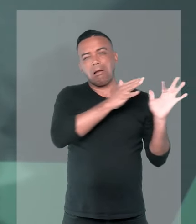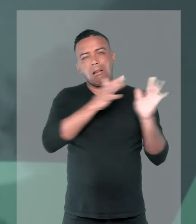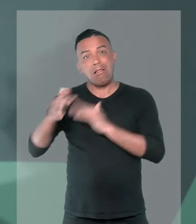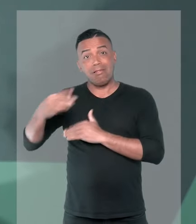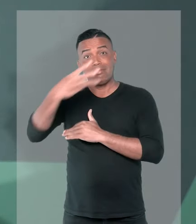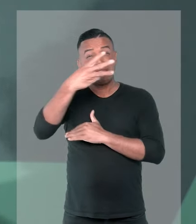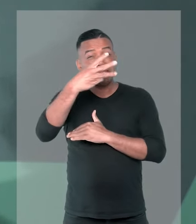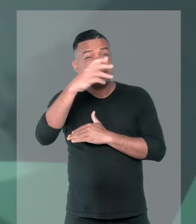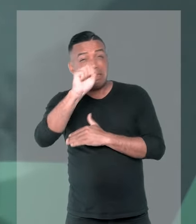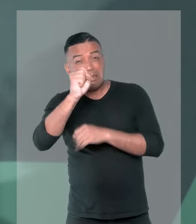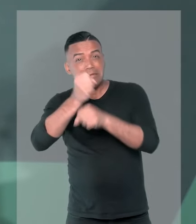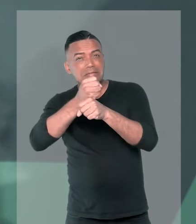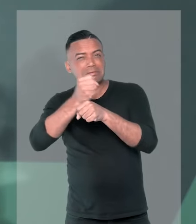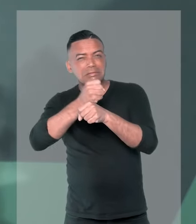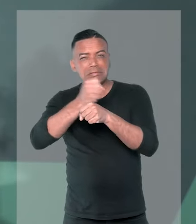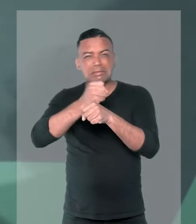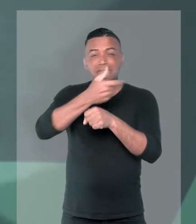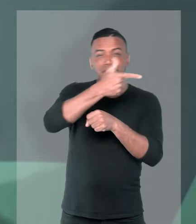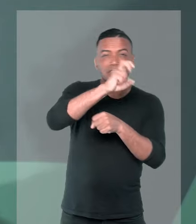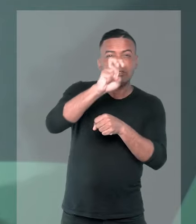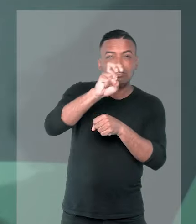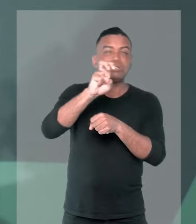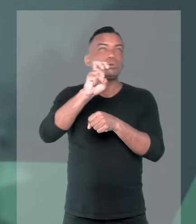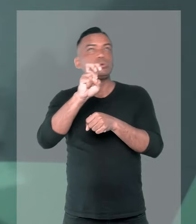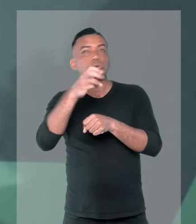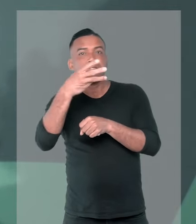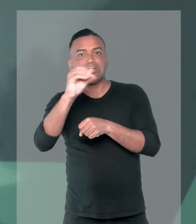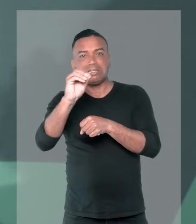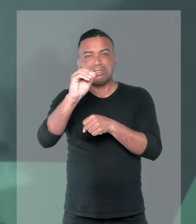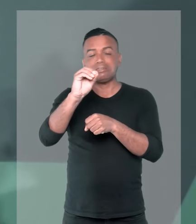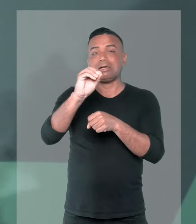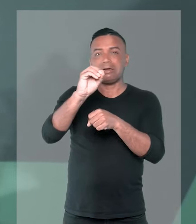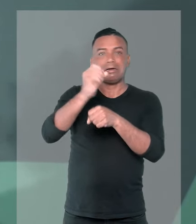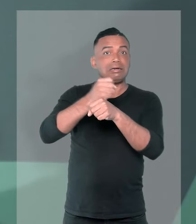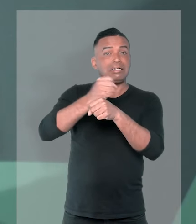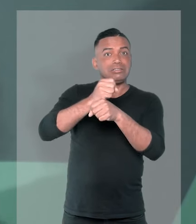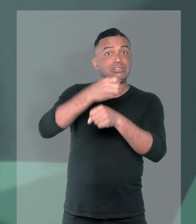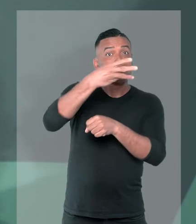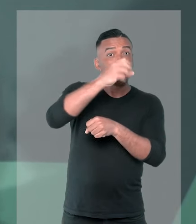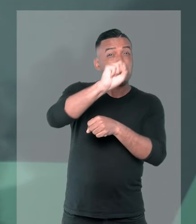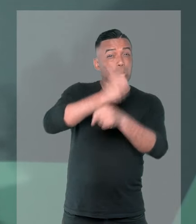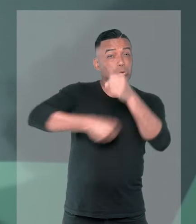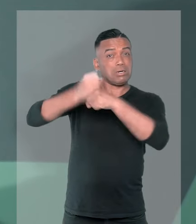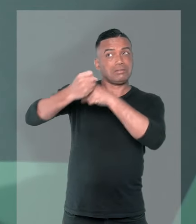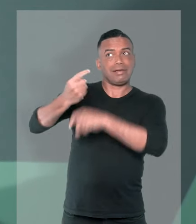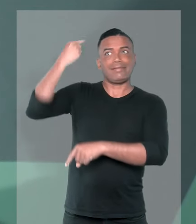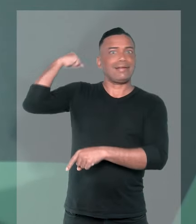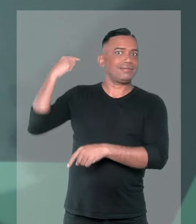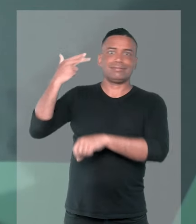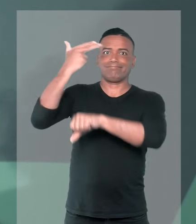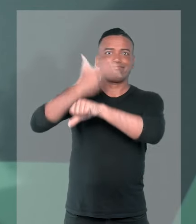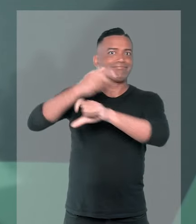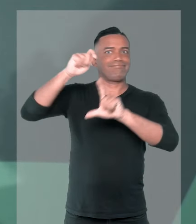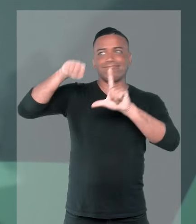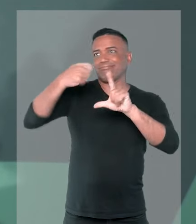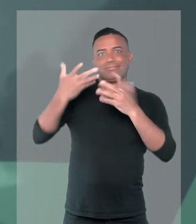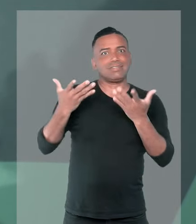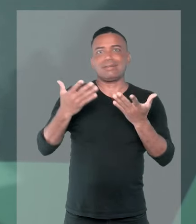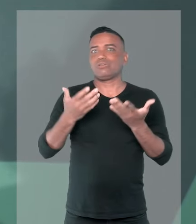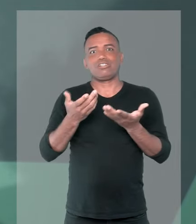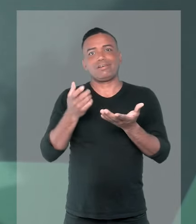30 anos 25 30 anos né que eu há 38 anos atrás a gente não conseguia gravar Aliás não tinha dinheiro nem para pagar